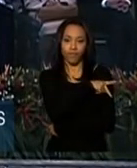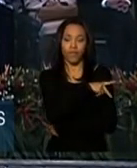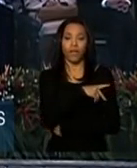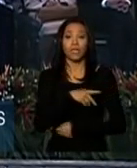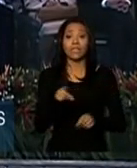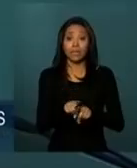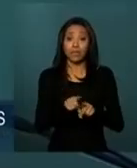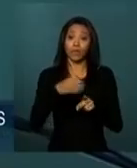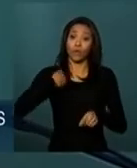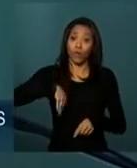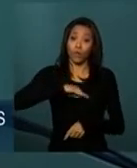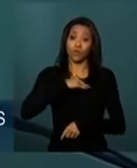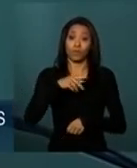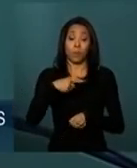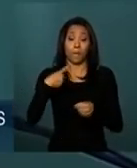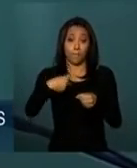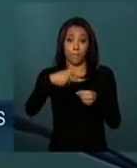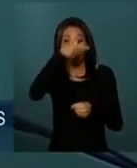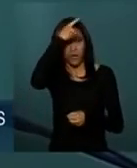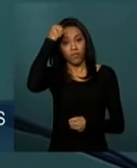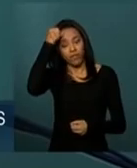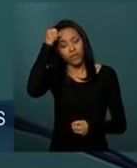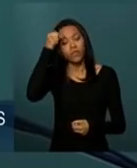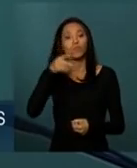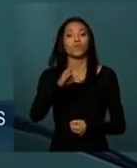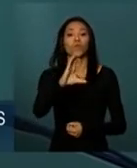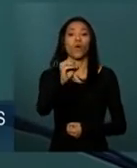nosso prefeito Francisco de Assis de Oliveira Costa.